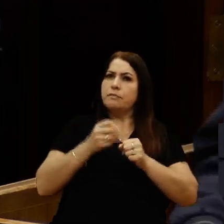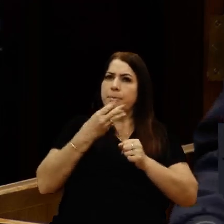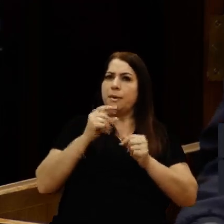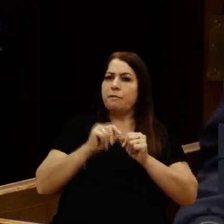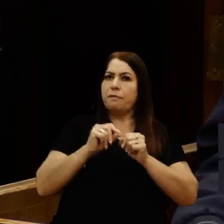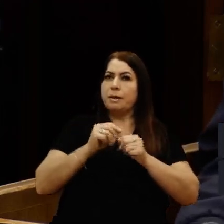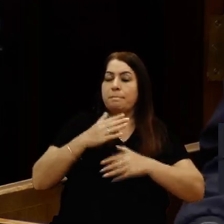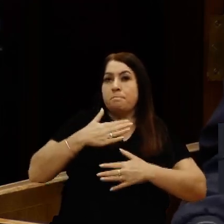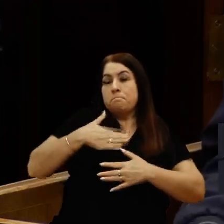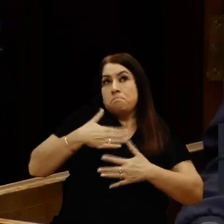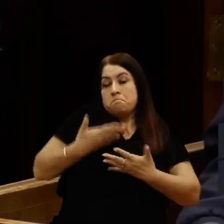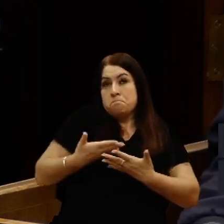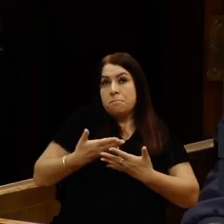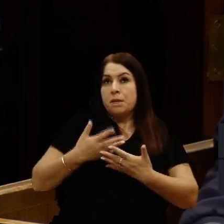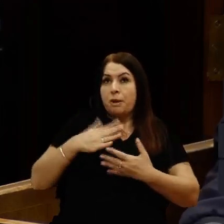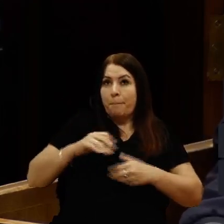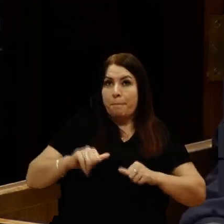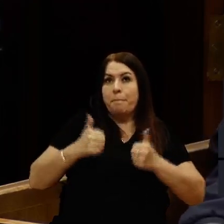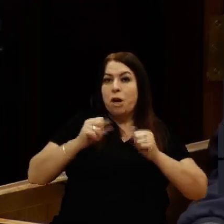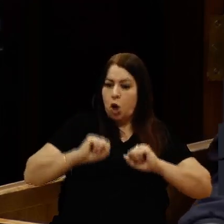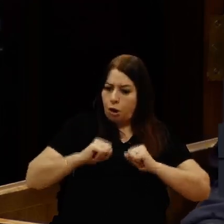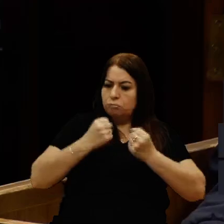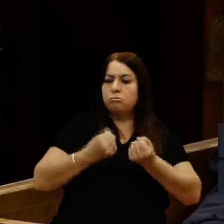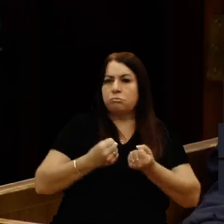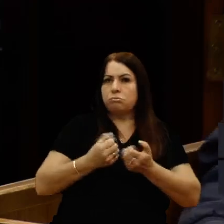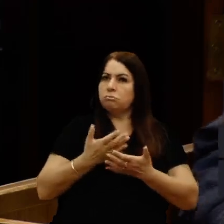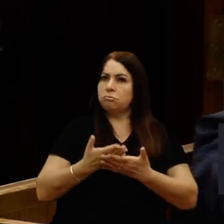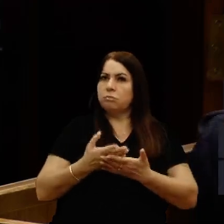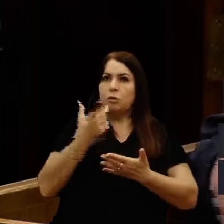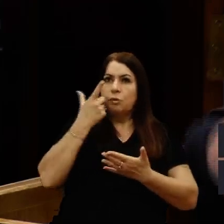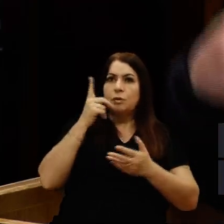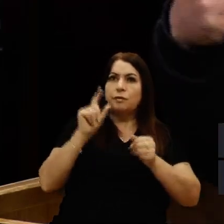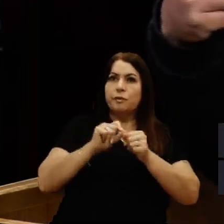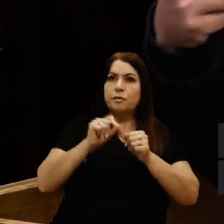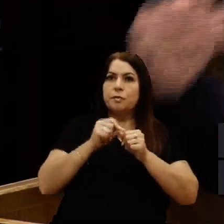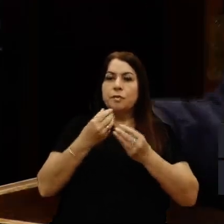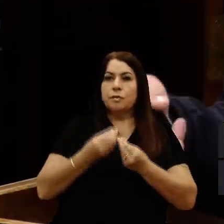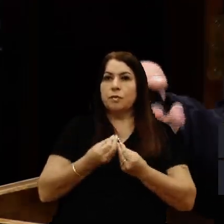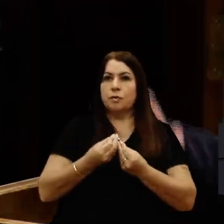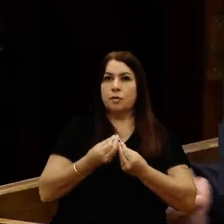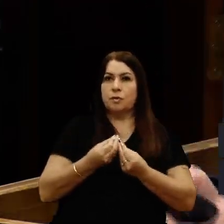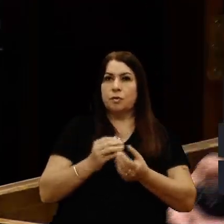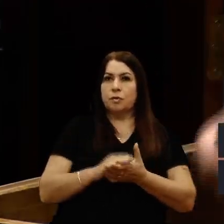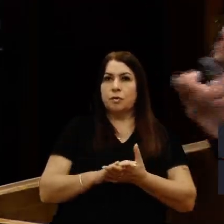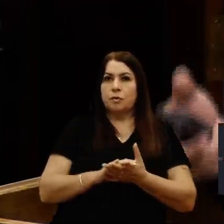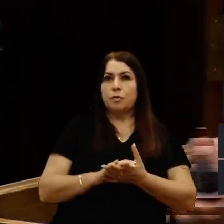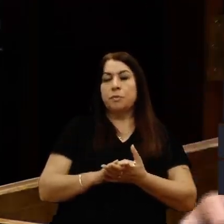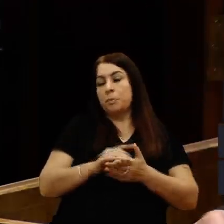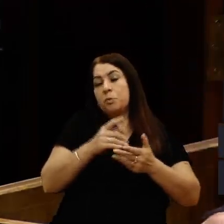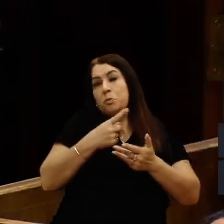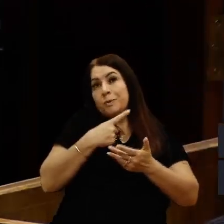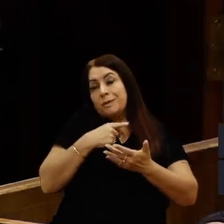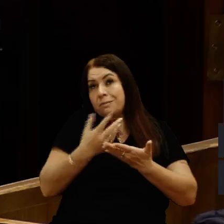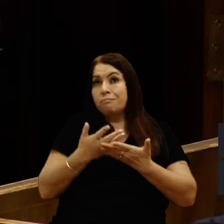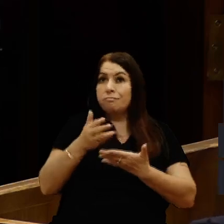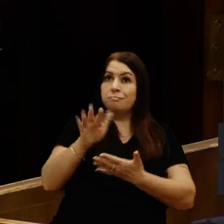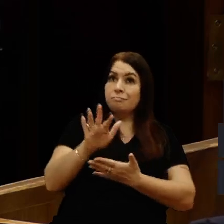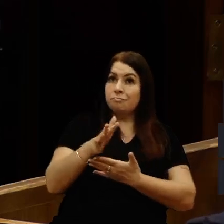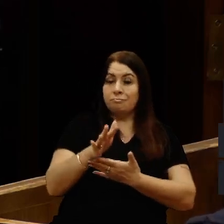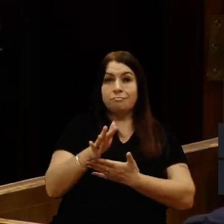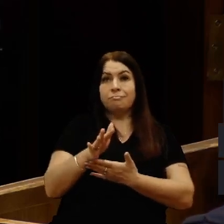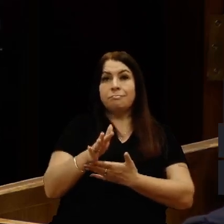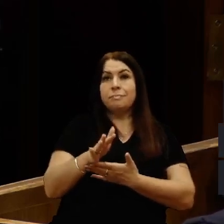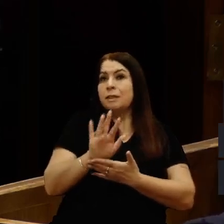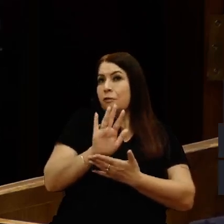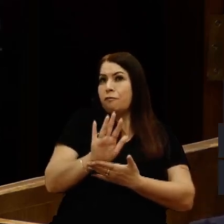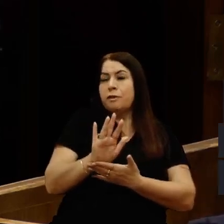feito. Pelo menos dar o meu melhor. Se eu não conseguir fazer como deveria, gostaria talvez, mas eu